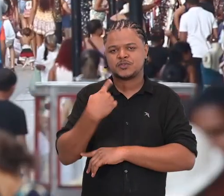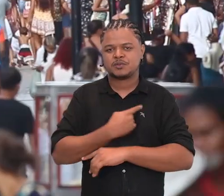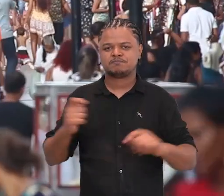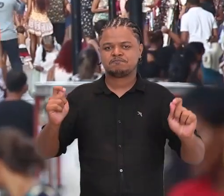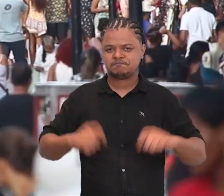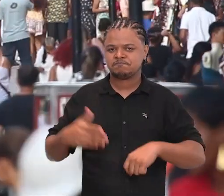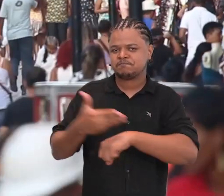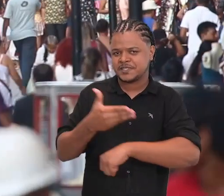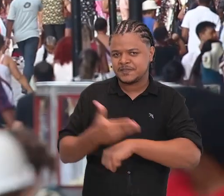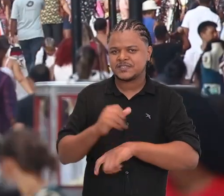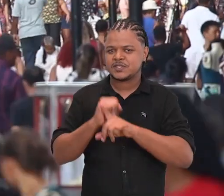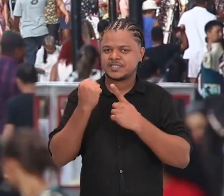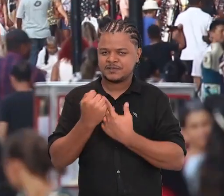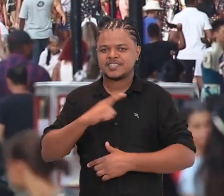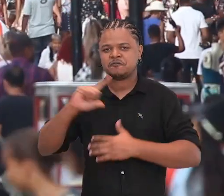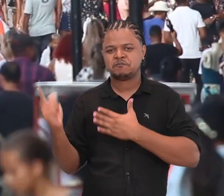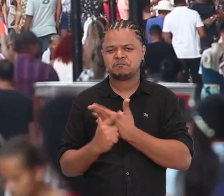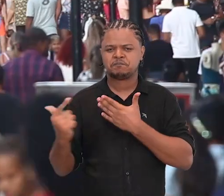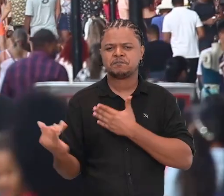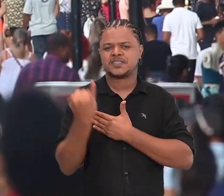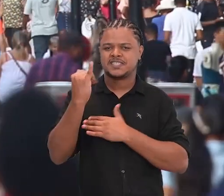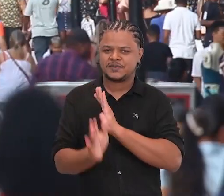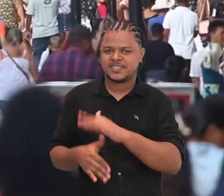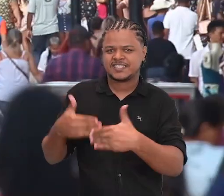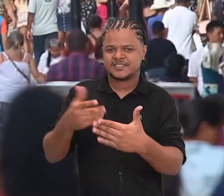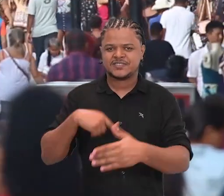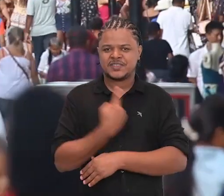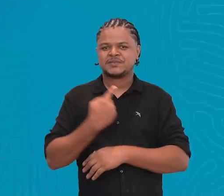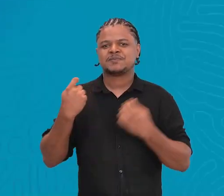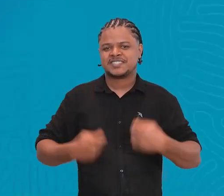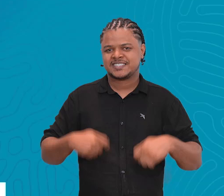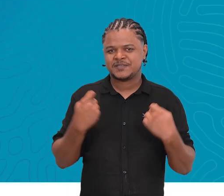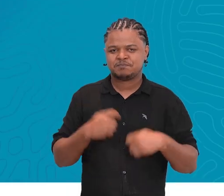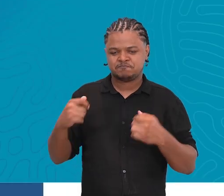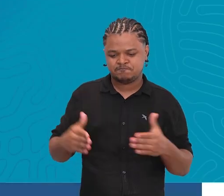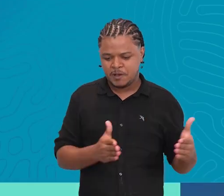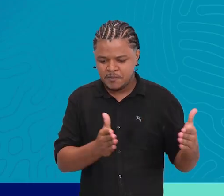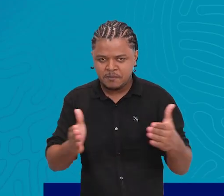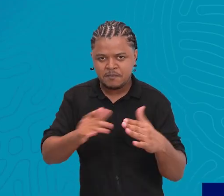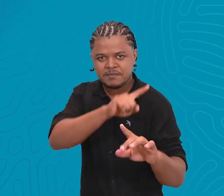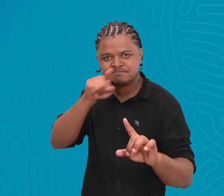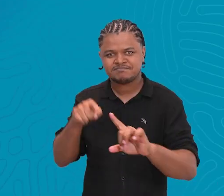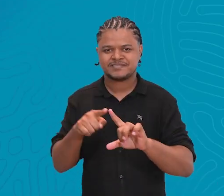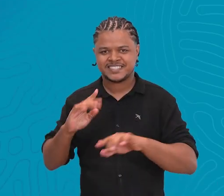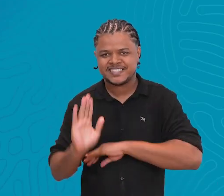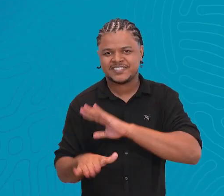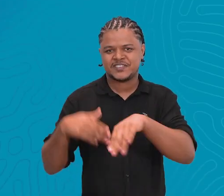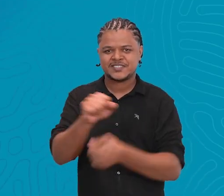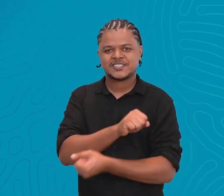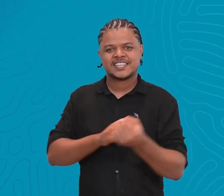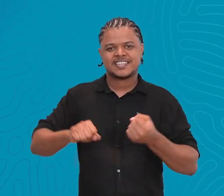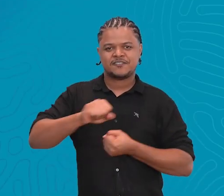um de nós, como parte da sociedade, tem um papel importante nesse processo. Precisamos caminhar em direção ao Objetivo